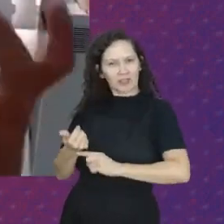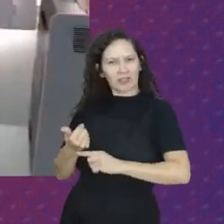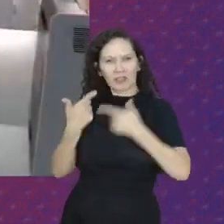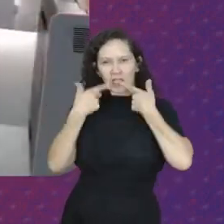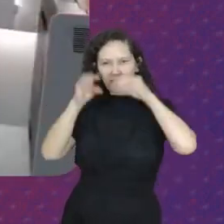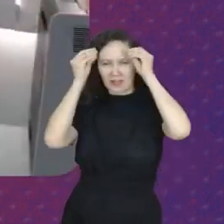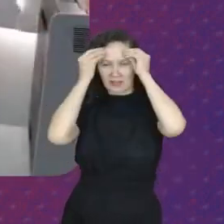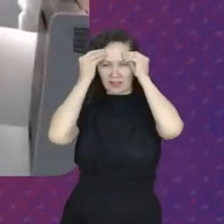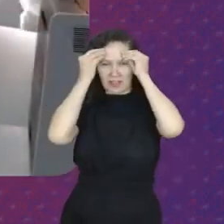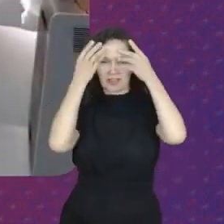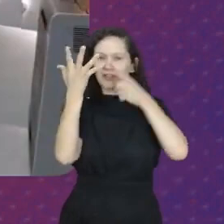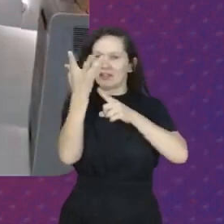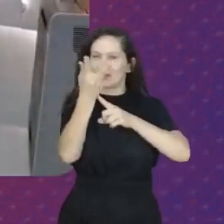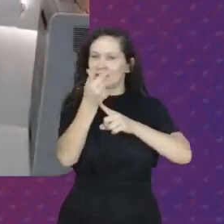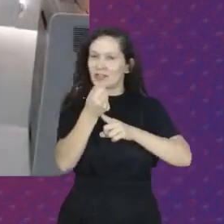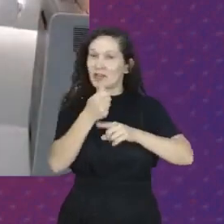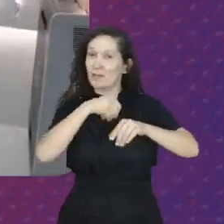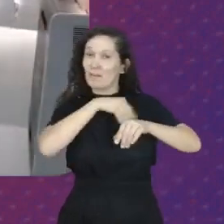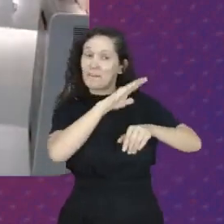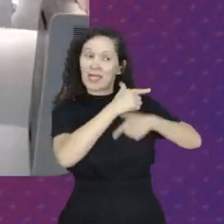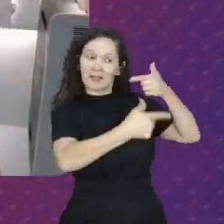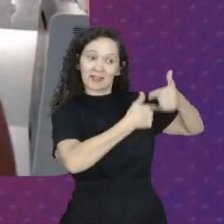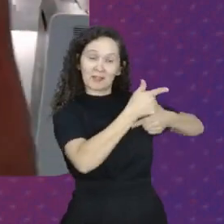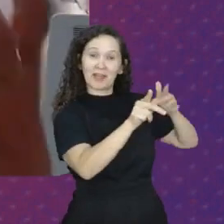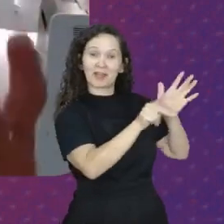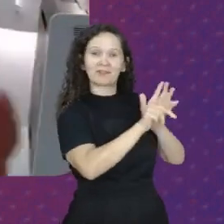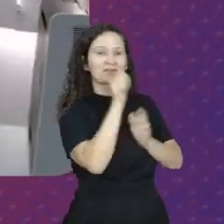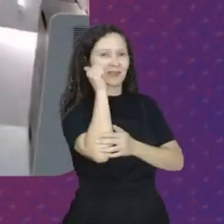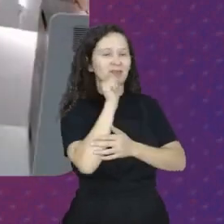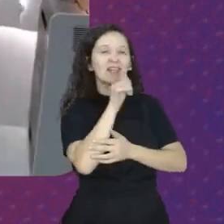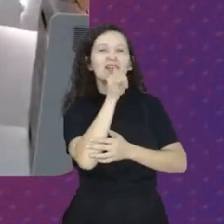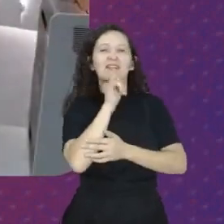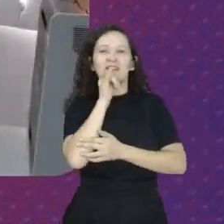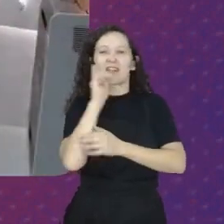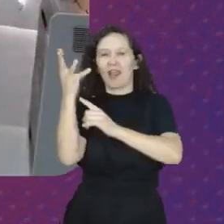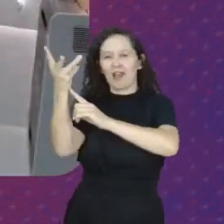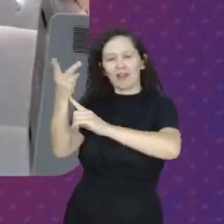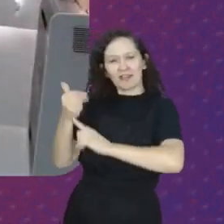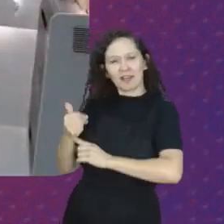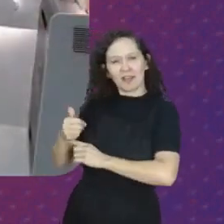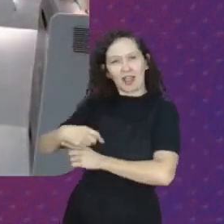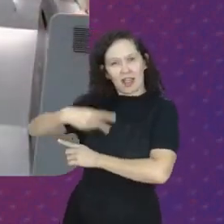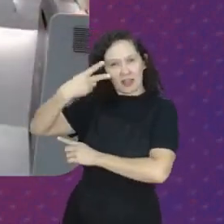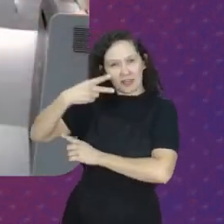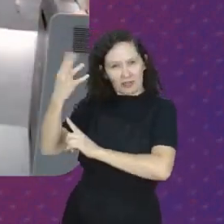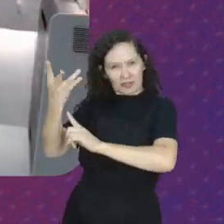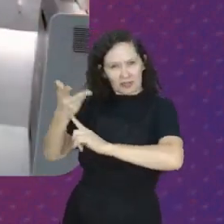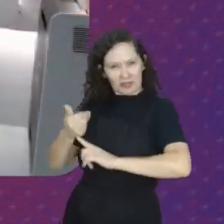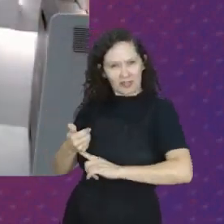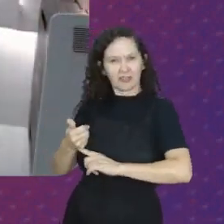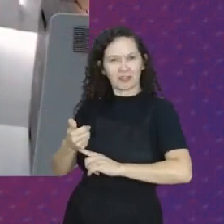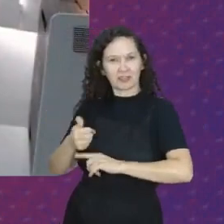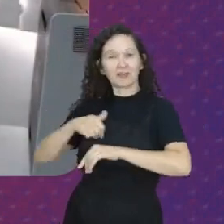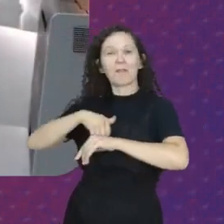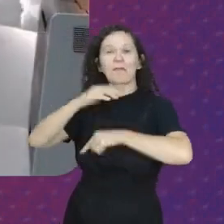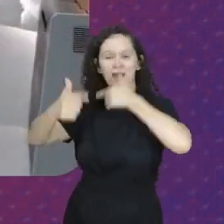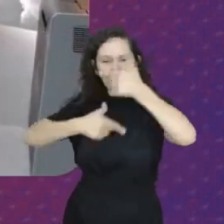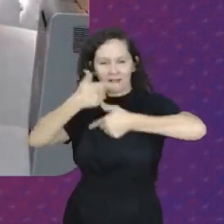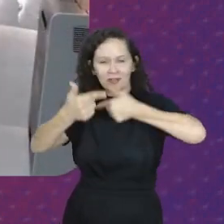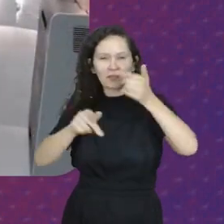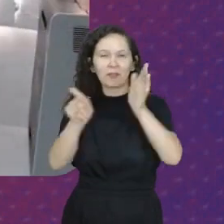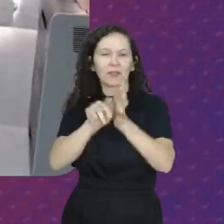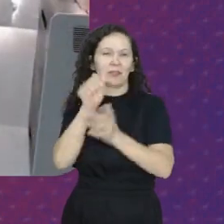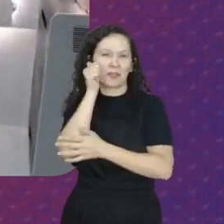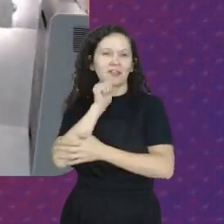artísticas já são mais exercidas por mulheres. Por exemplo, a carreira das artes é a segunda carreira mais composta, né,